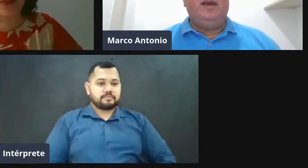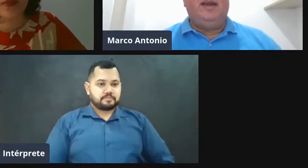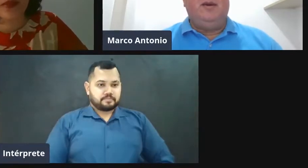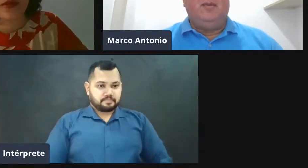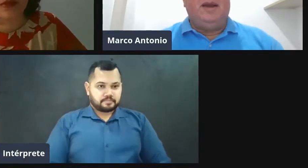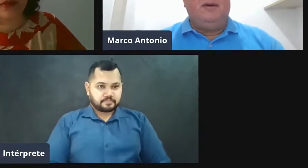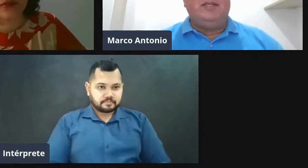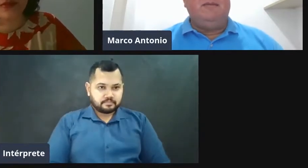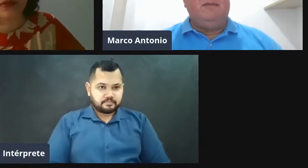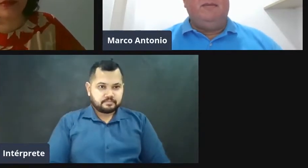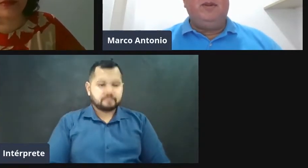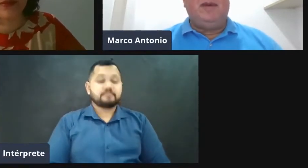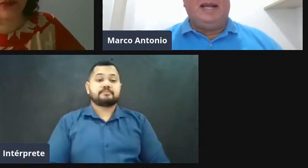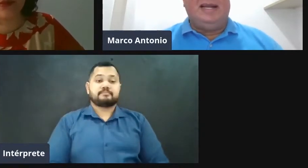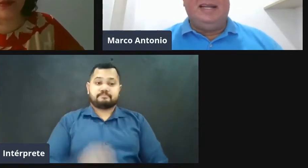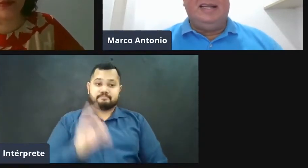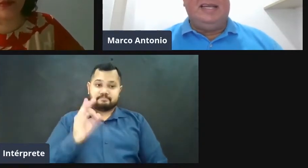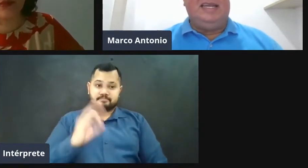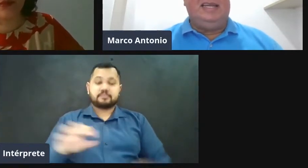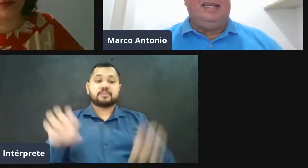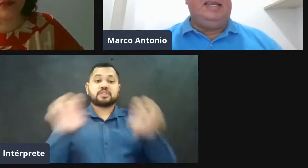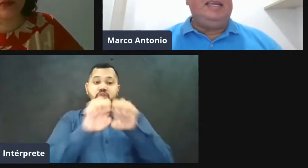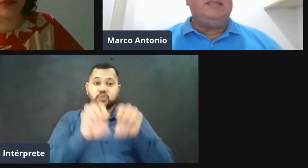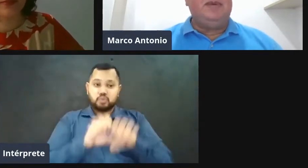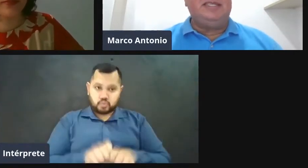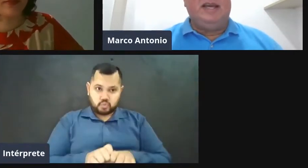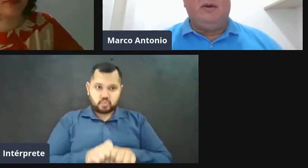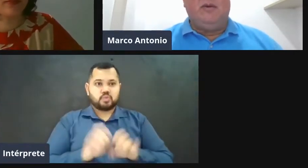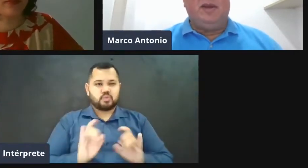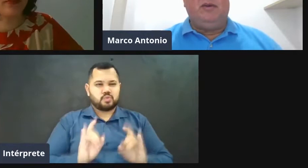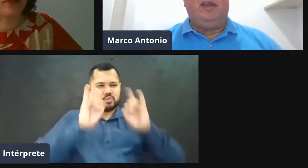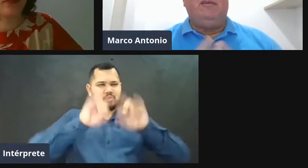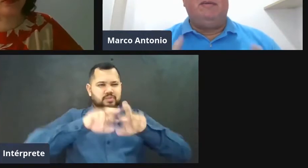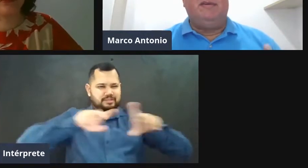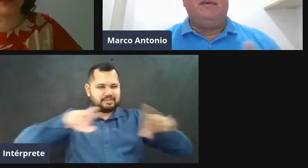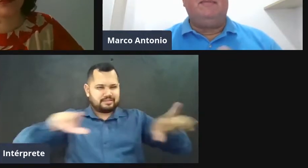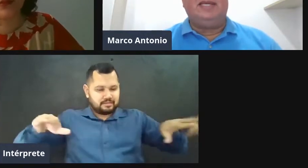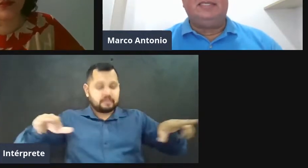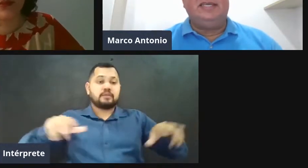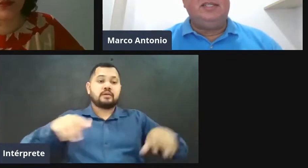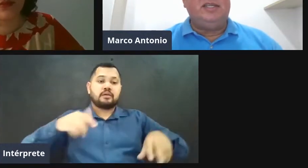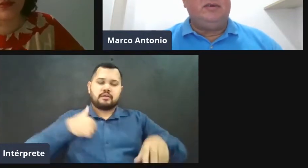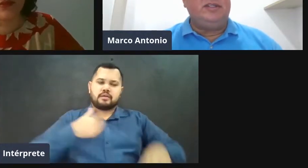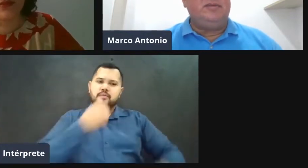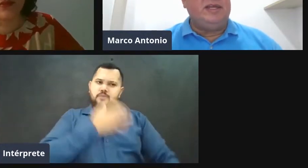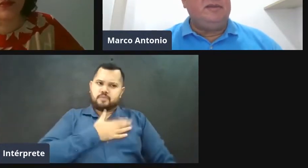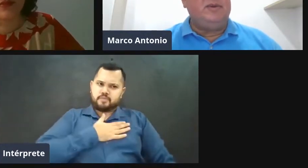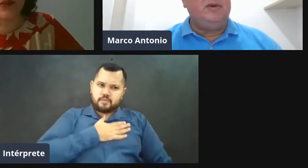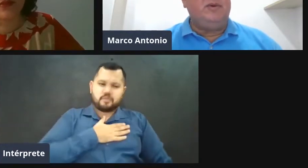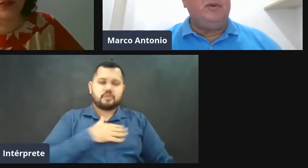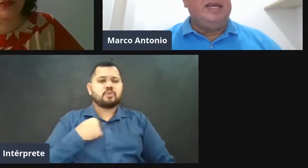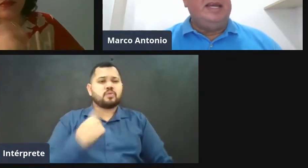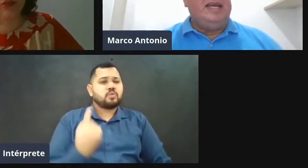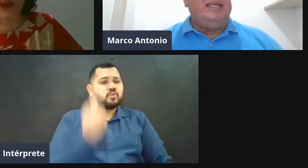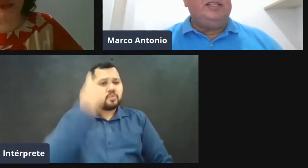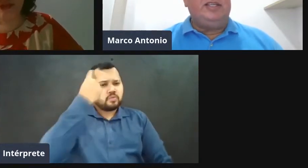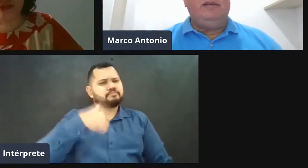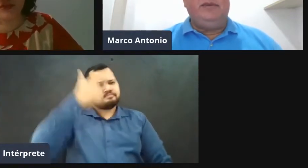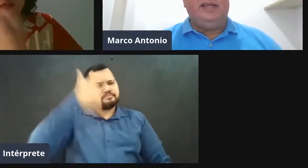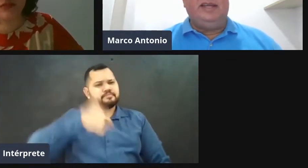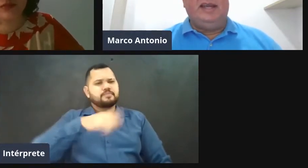A infraestrutura é uma coisa muito bacana e, em especial, é uma que eu tenho bastante conhecimento.